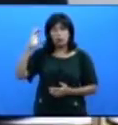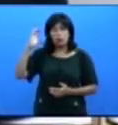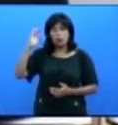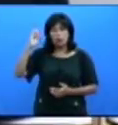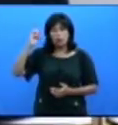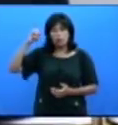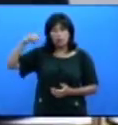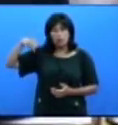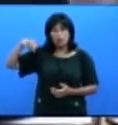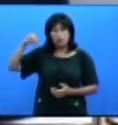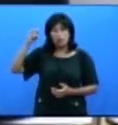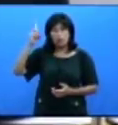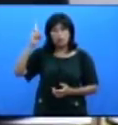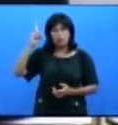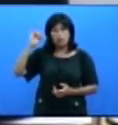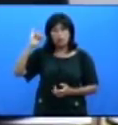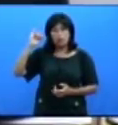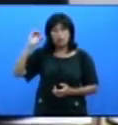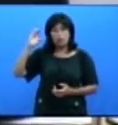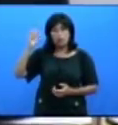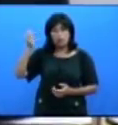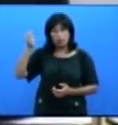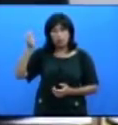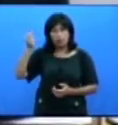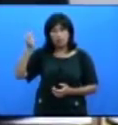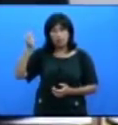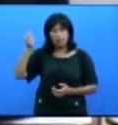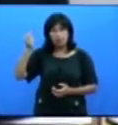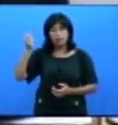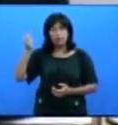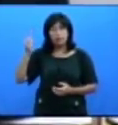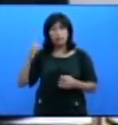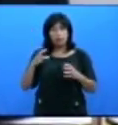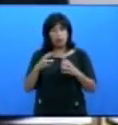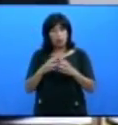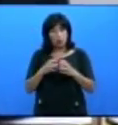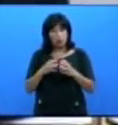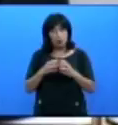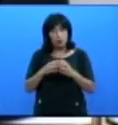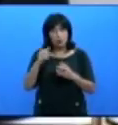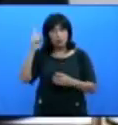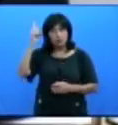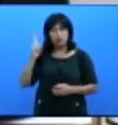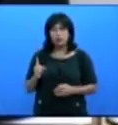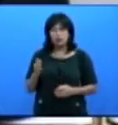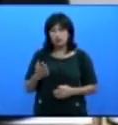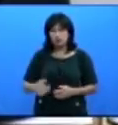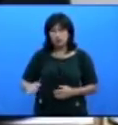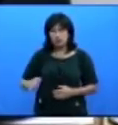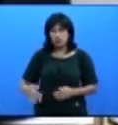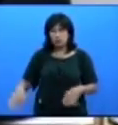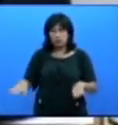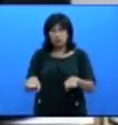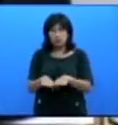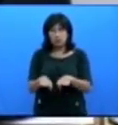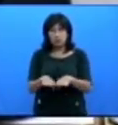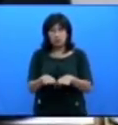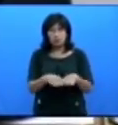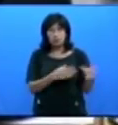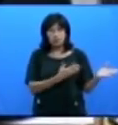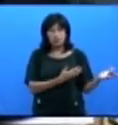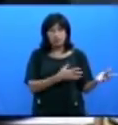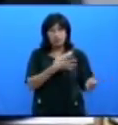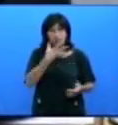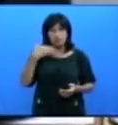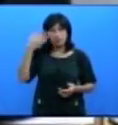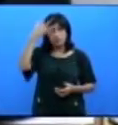Araçatuba, diz assim: o CONDICA, Conselho Municipal do Direito da Criança e do Adolescente de Araçatuba, vem,